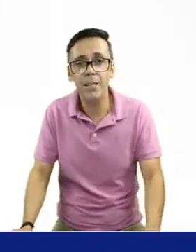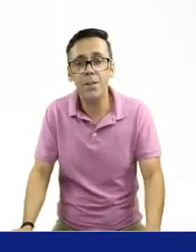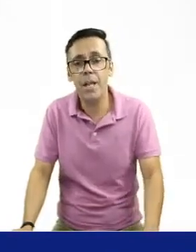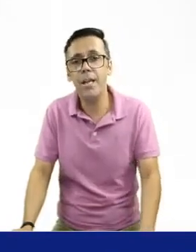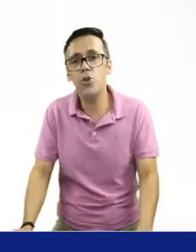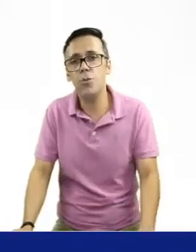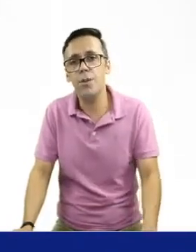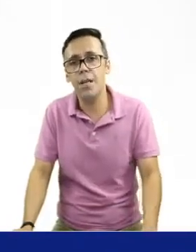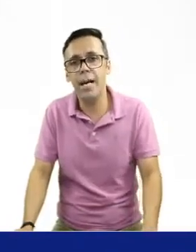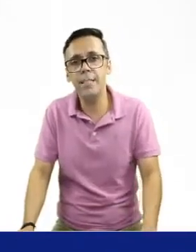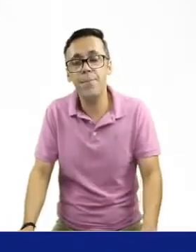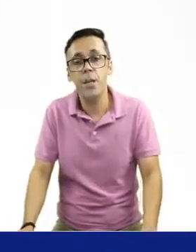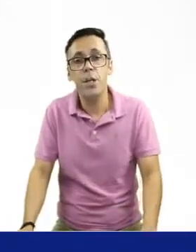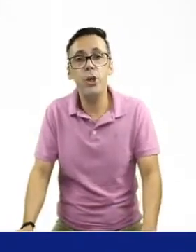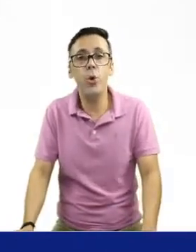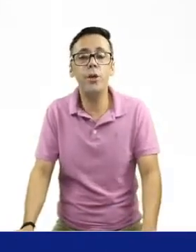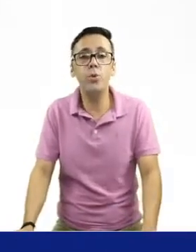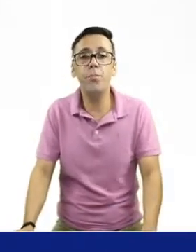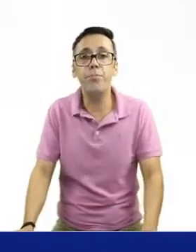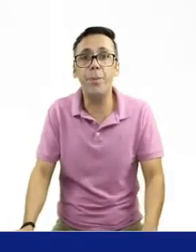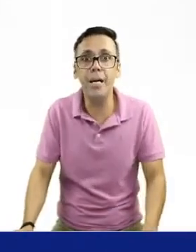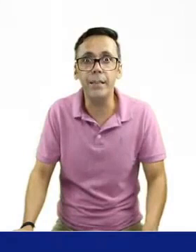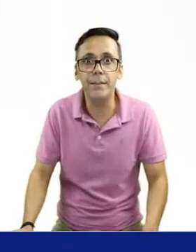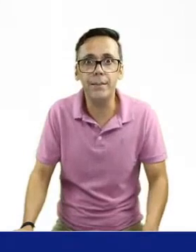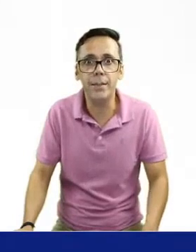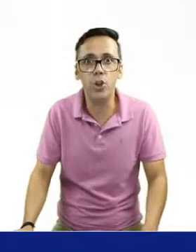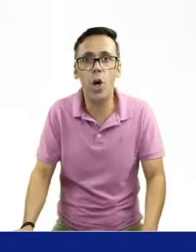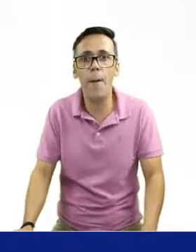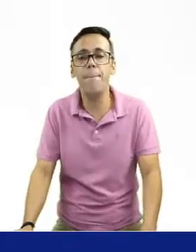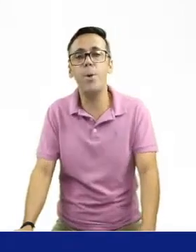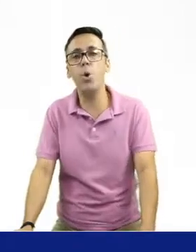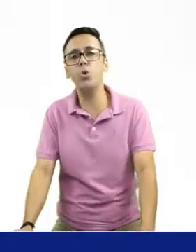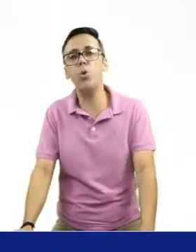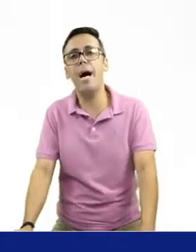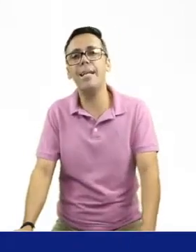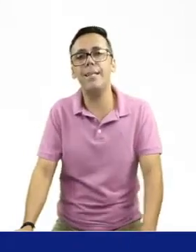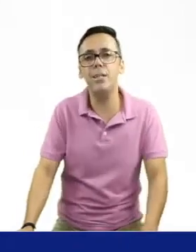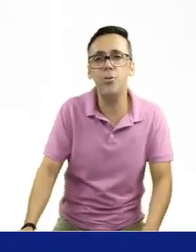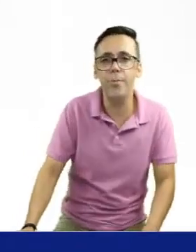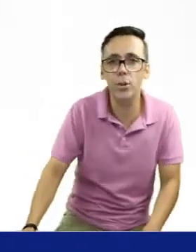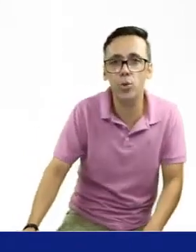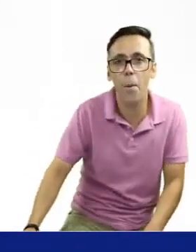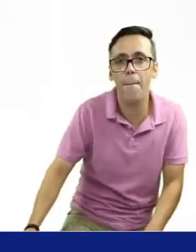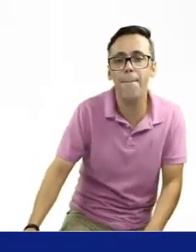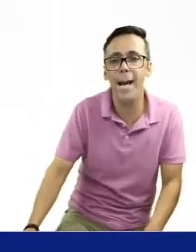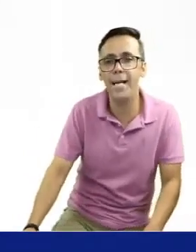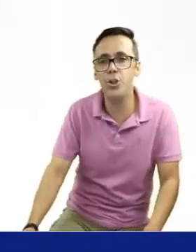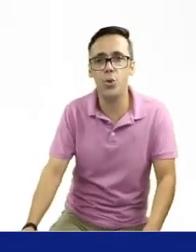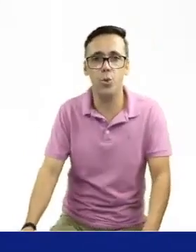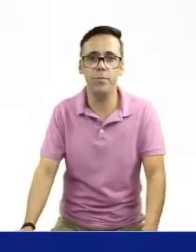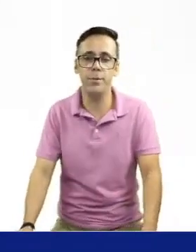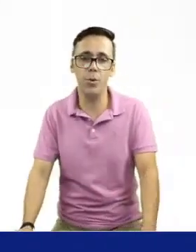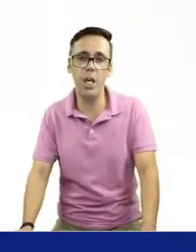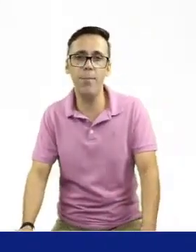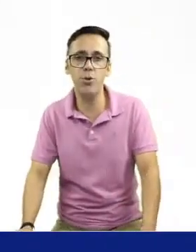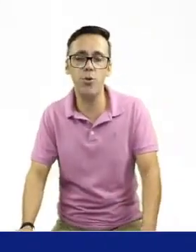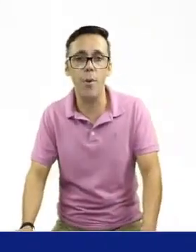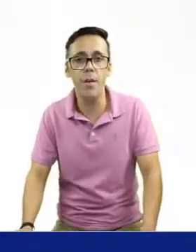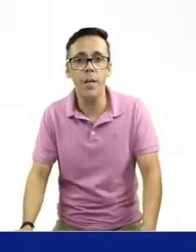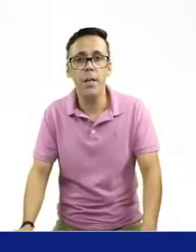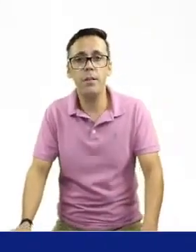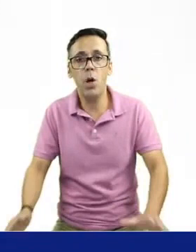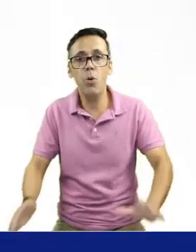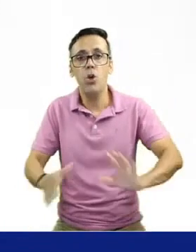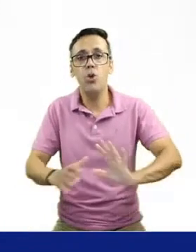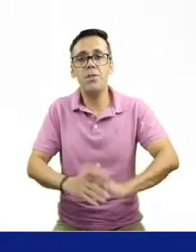e três hospitais e oito Pan joia pronto atendimento médico ok